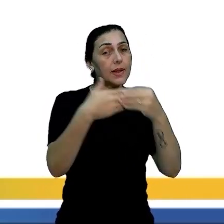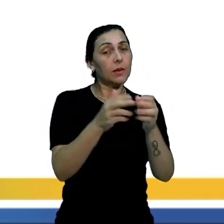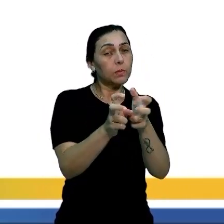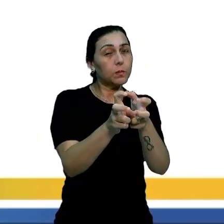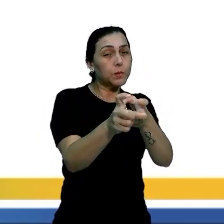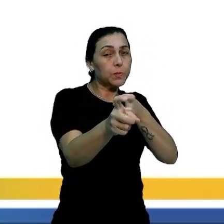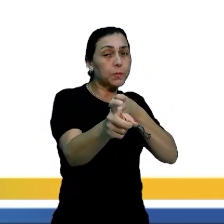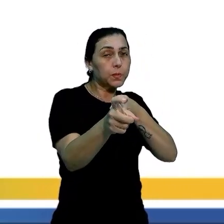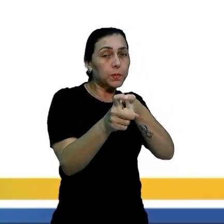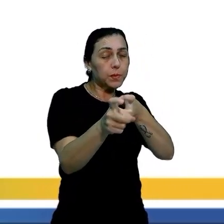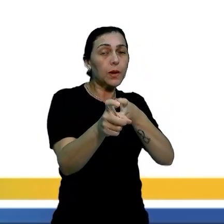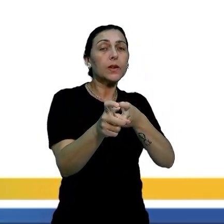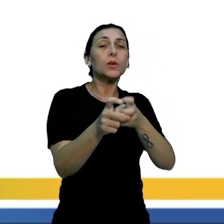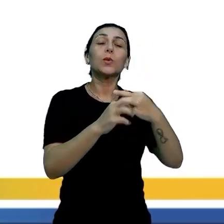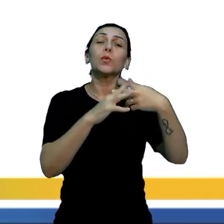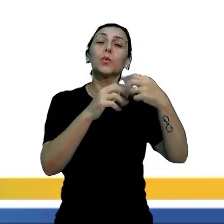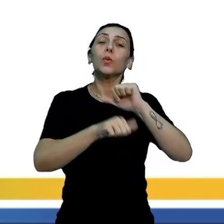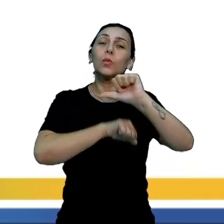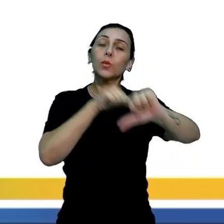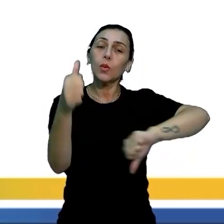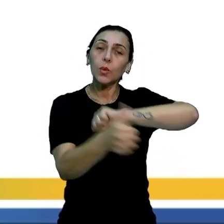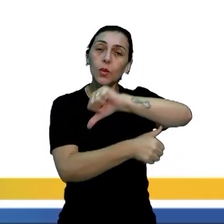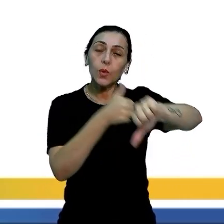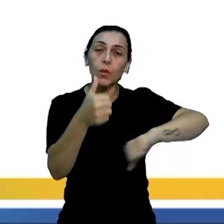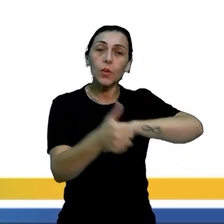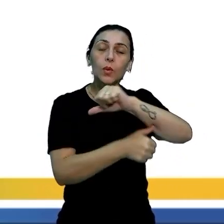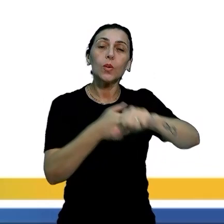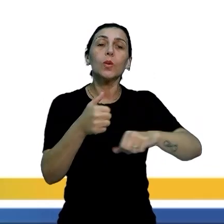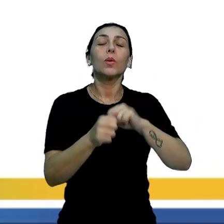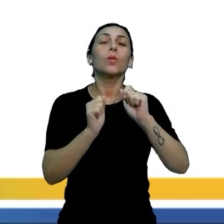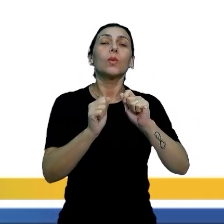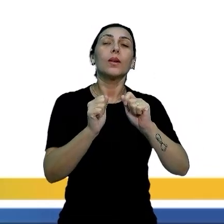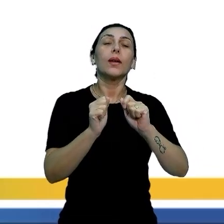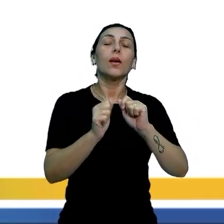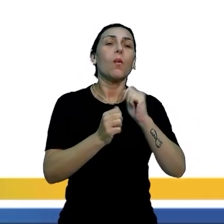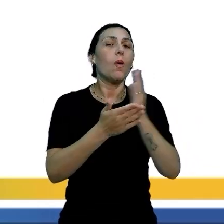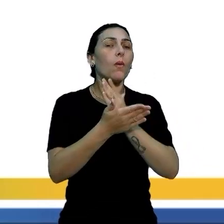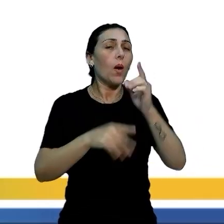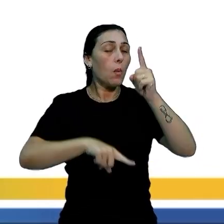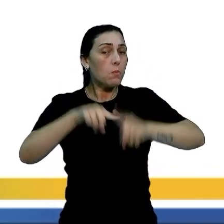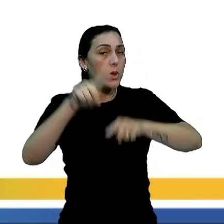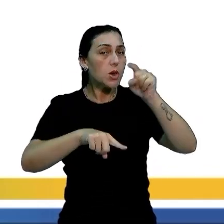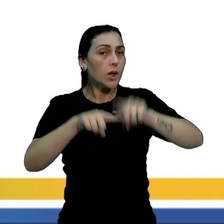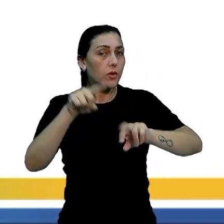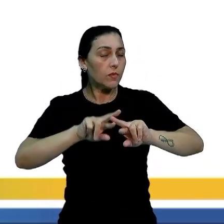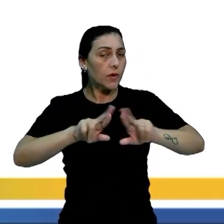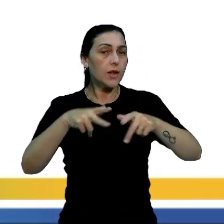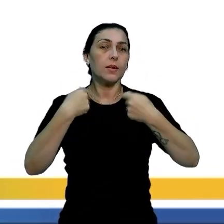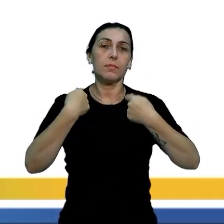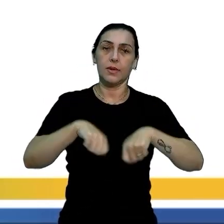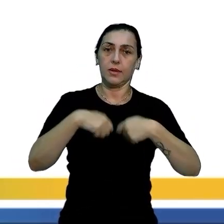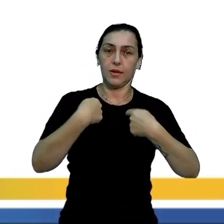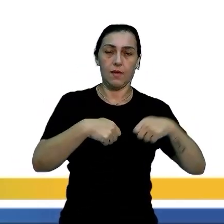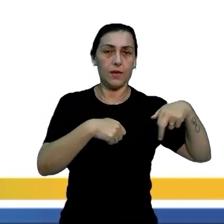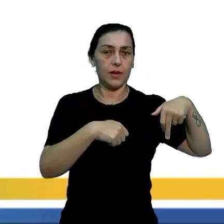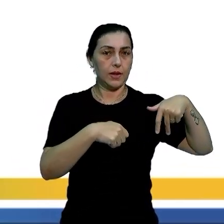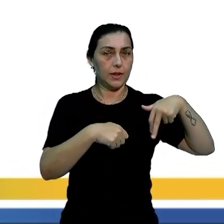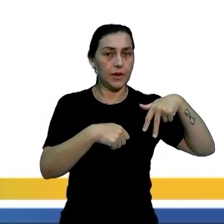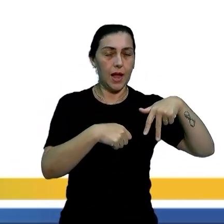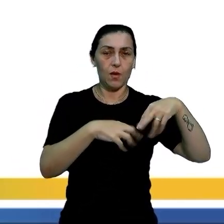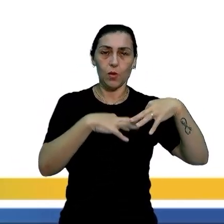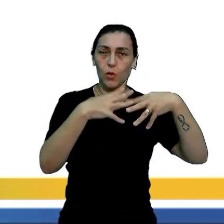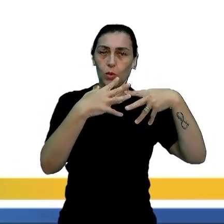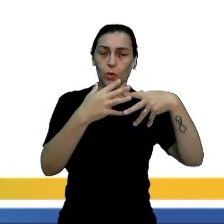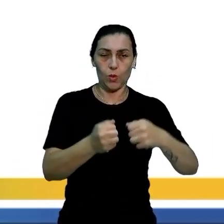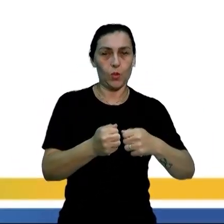e flechas, que todos trocaram por carapuças ou por qualquer coisa que lhes davam. Andavam todos tão